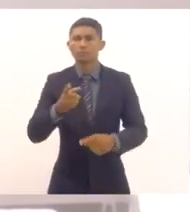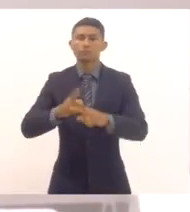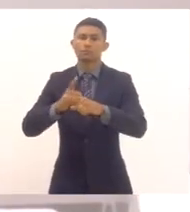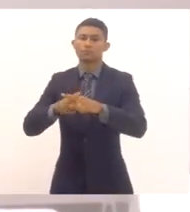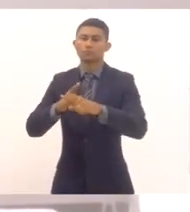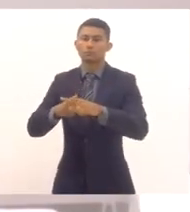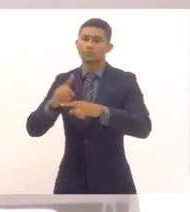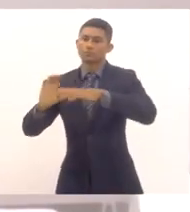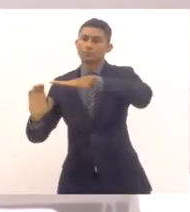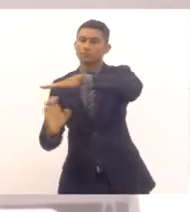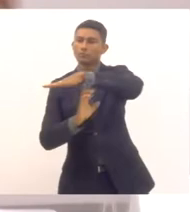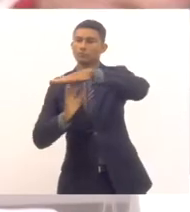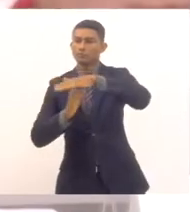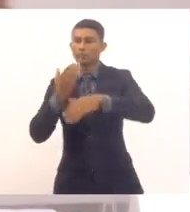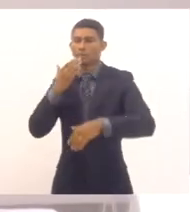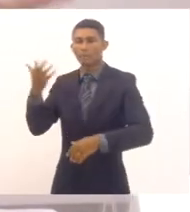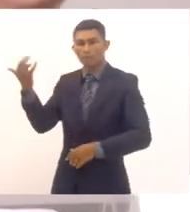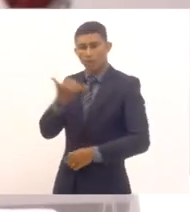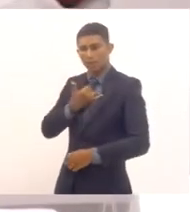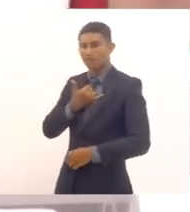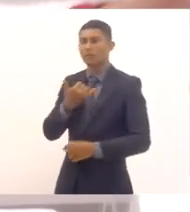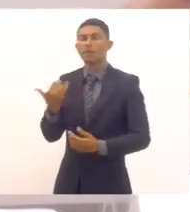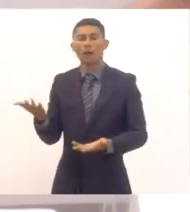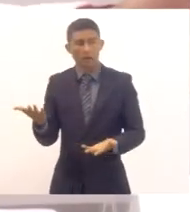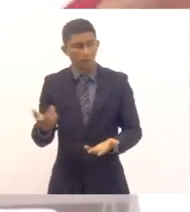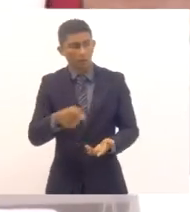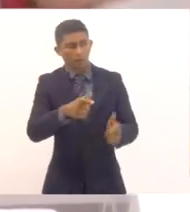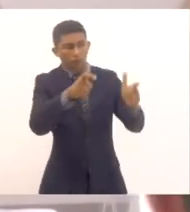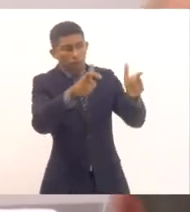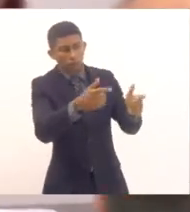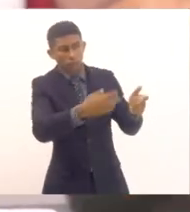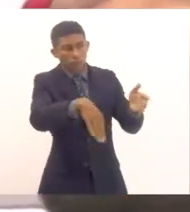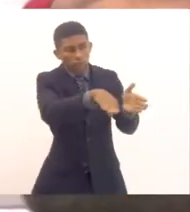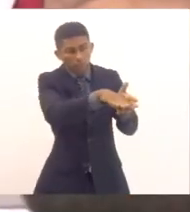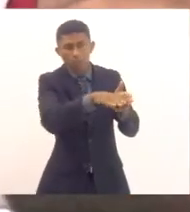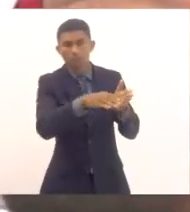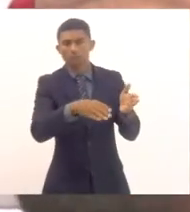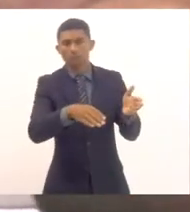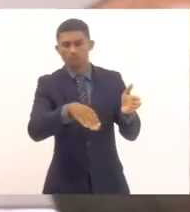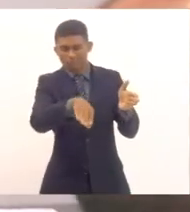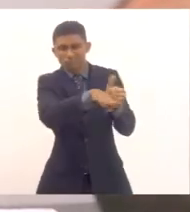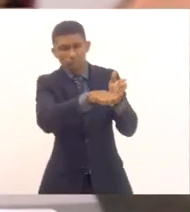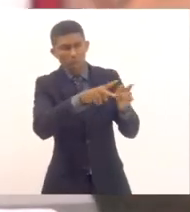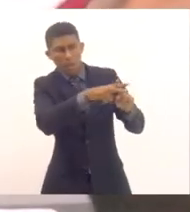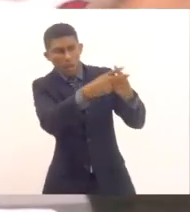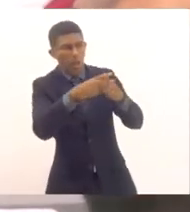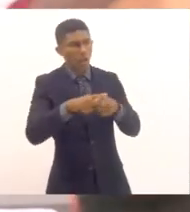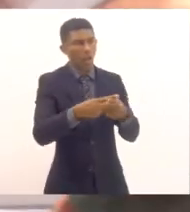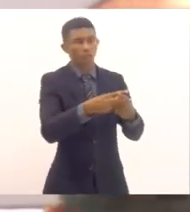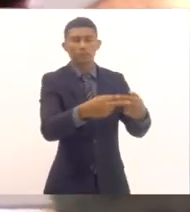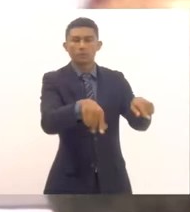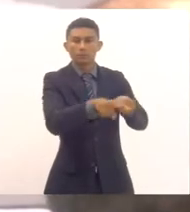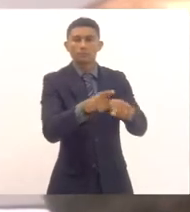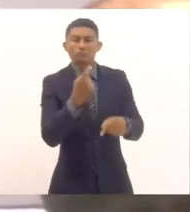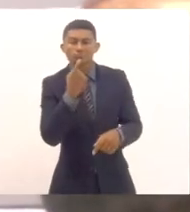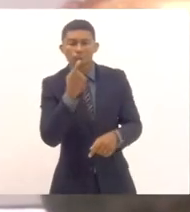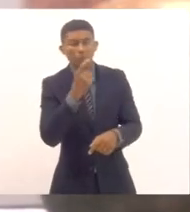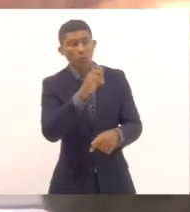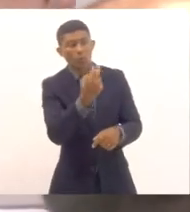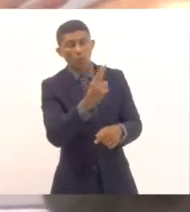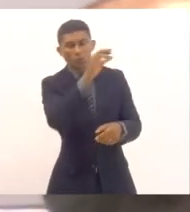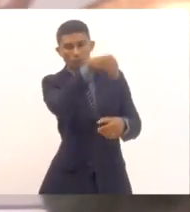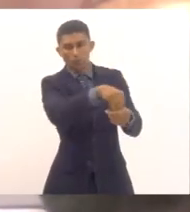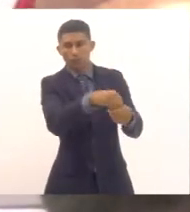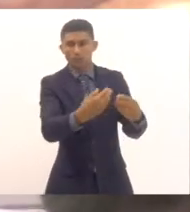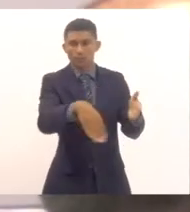da SuperVia para fazer a manutenção do das estações né no entorno das estações o dentro das